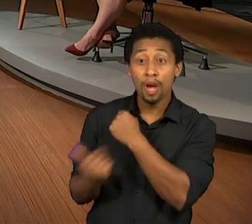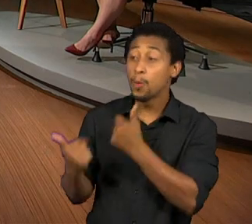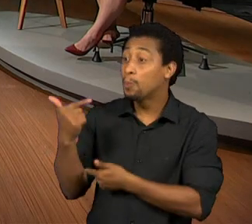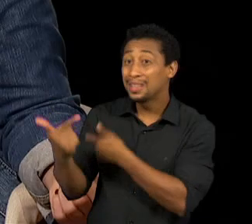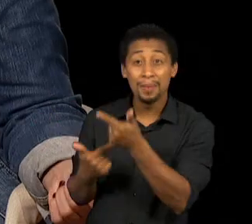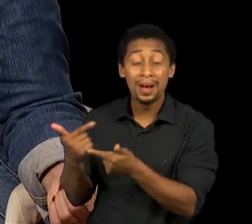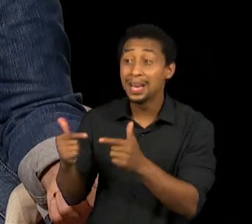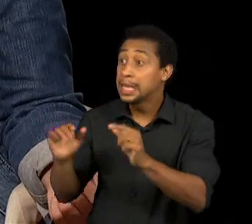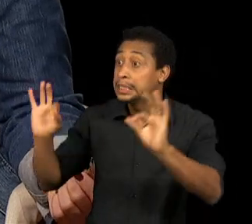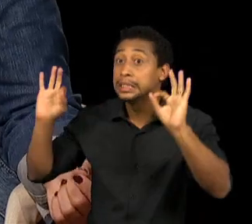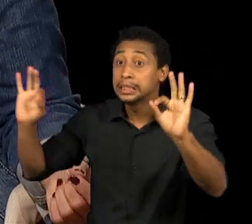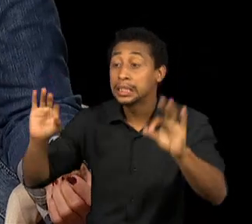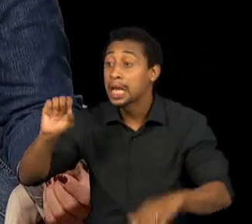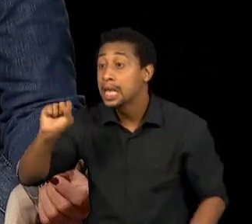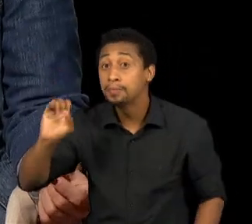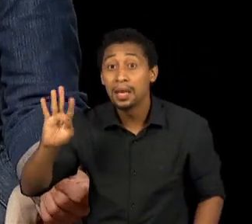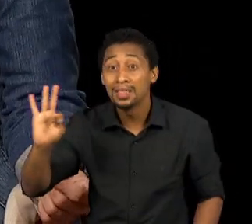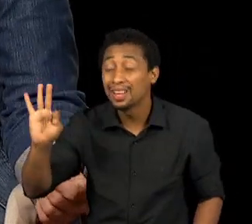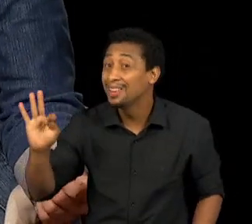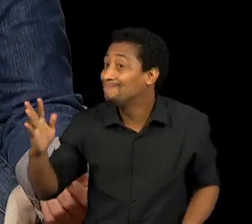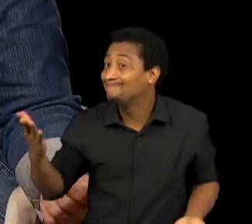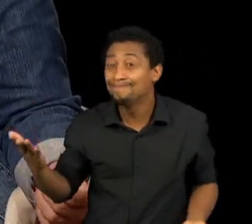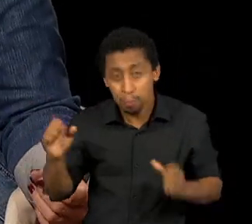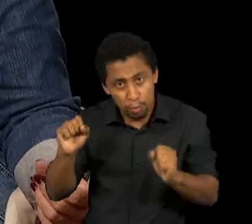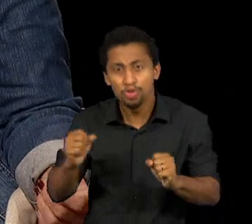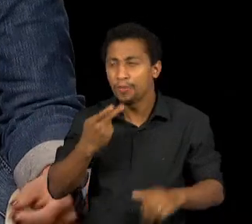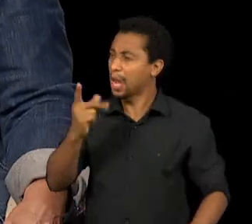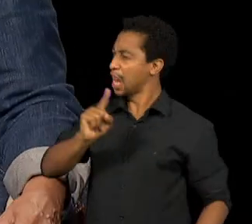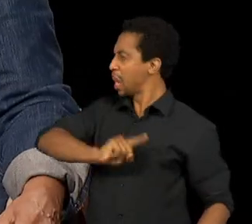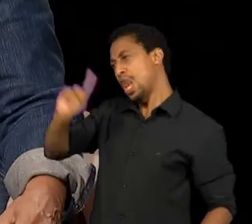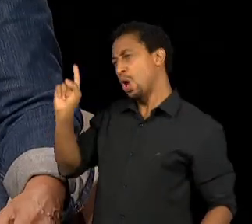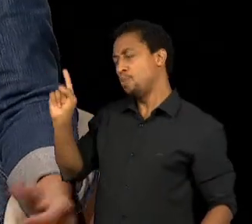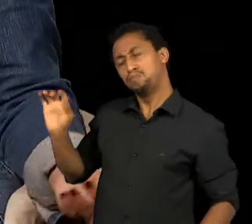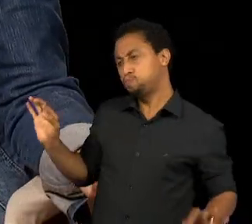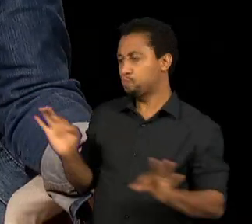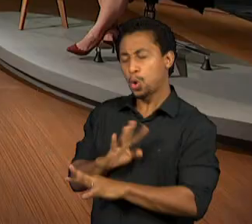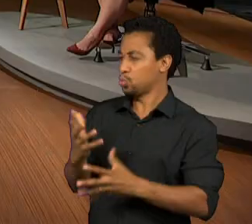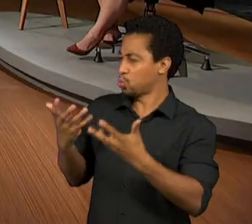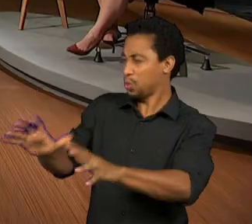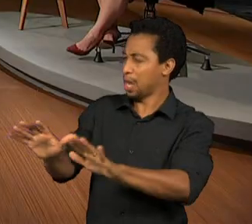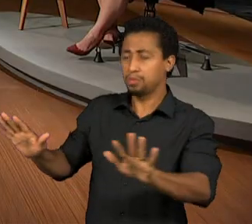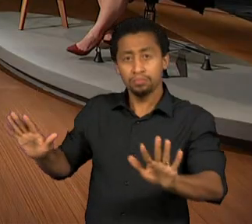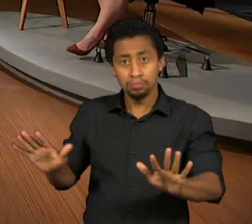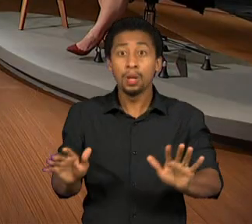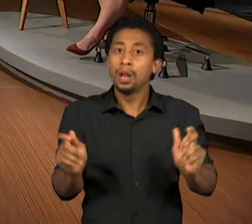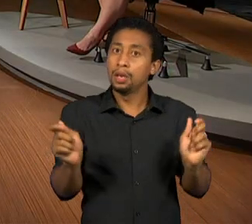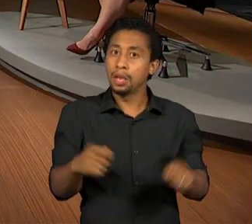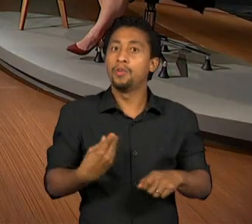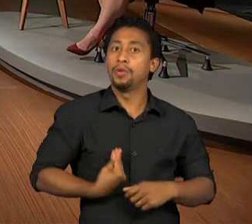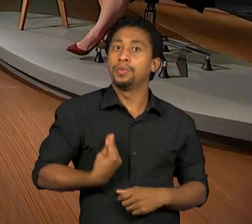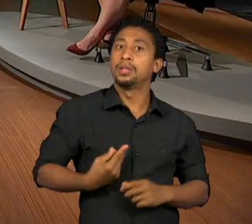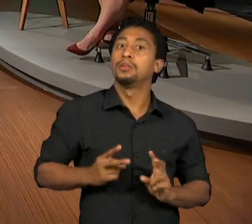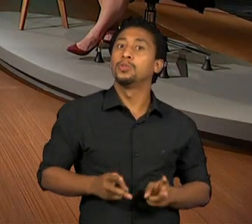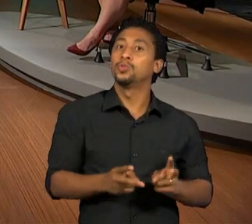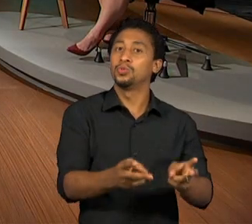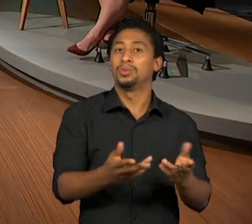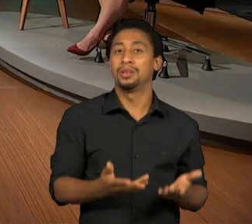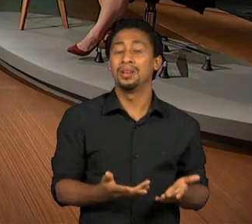SBT, e vou fazer novela, e vou refazer os capítulos, e vou... Aí, vamos então, eu estou com